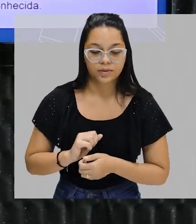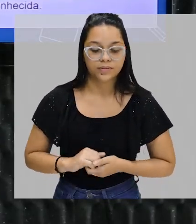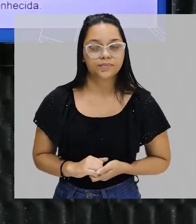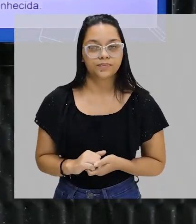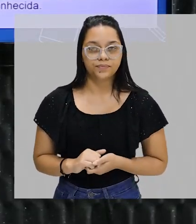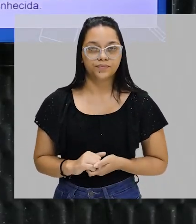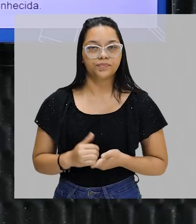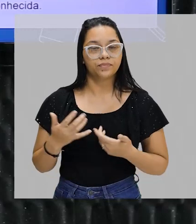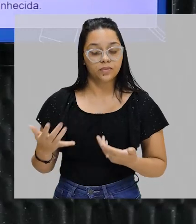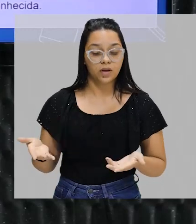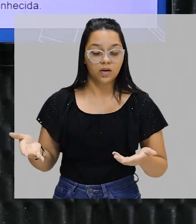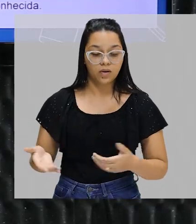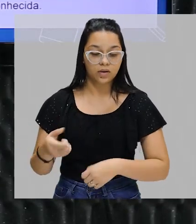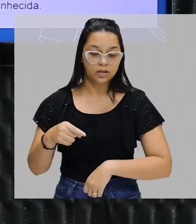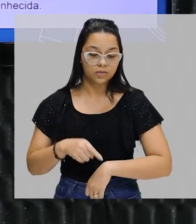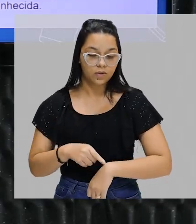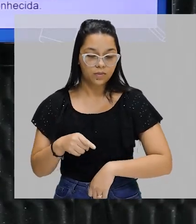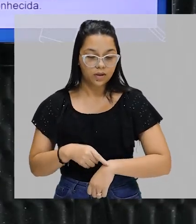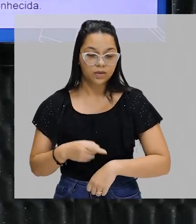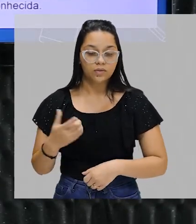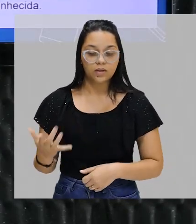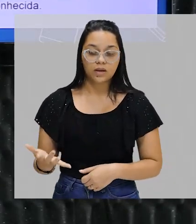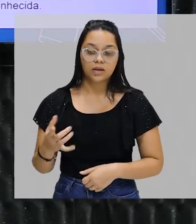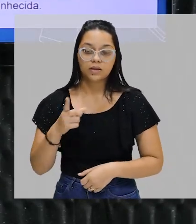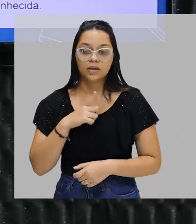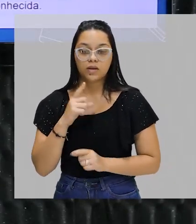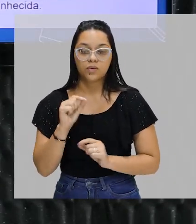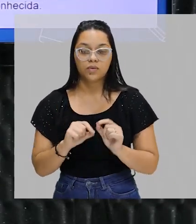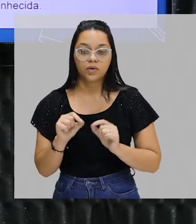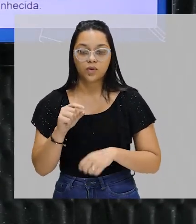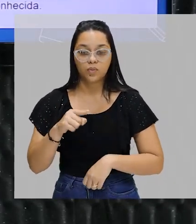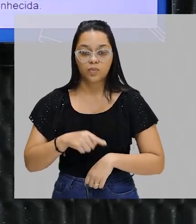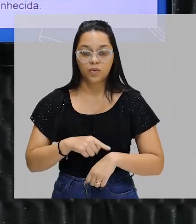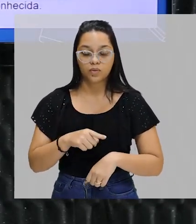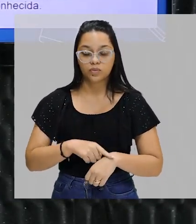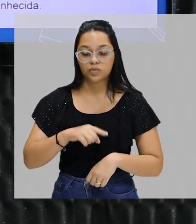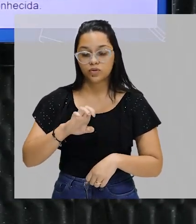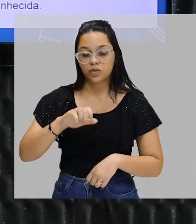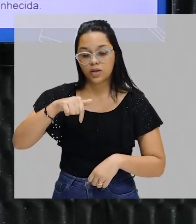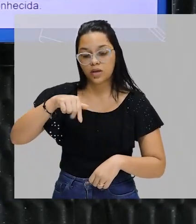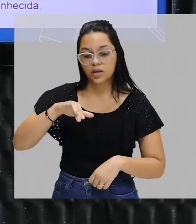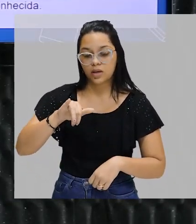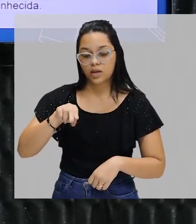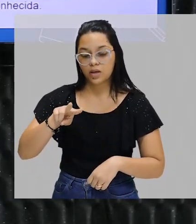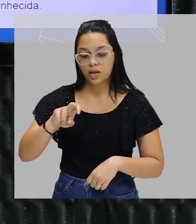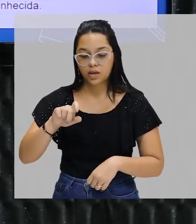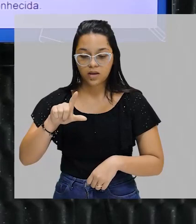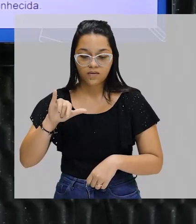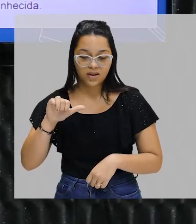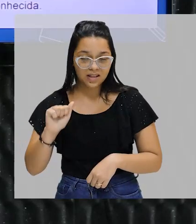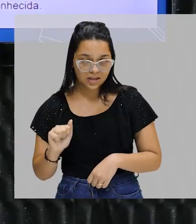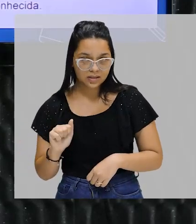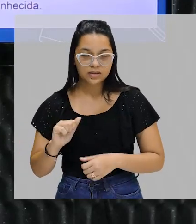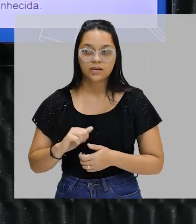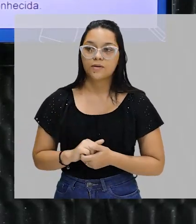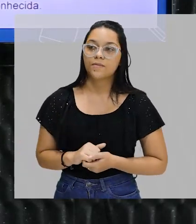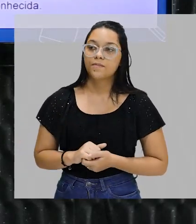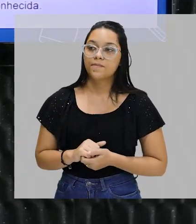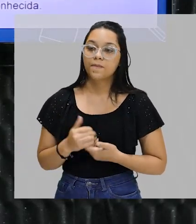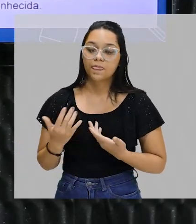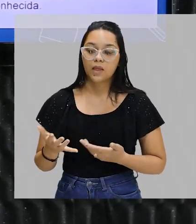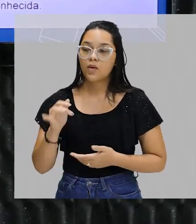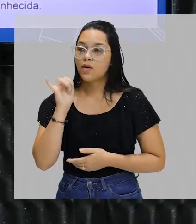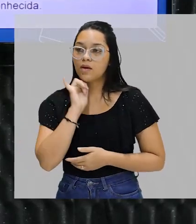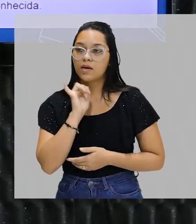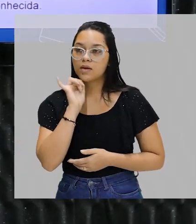gotejamento. Nesse momento, nós atingimos o ponto de equivalência ou ponto de viragem. Então, por